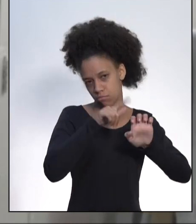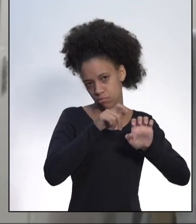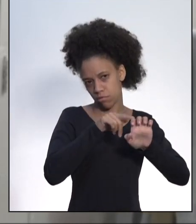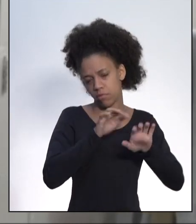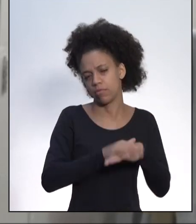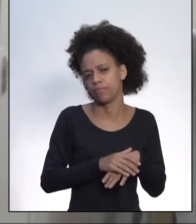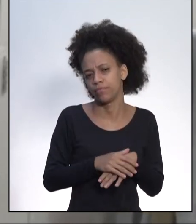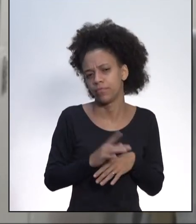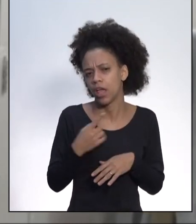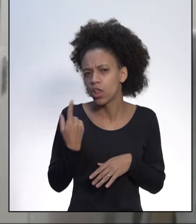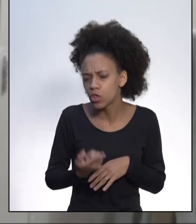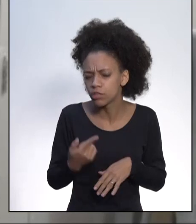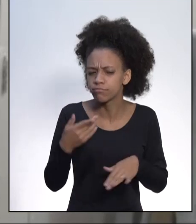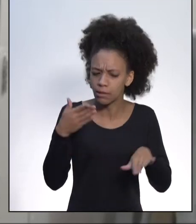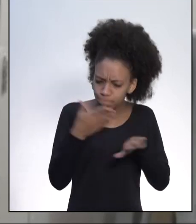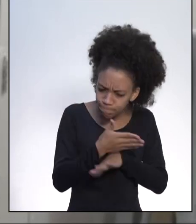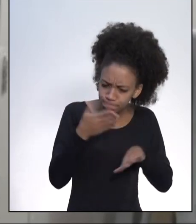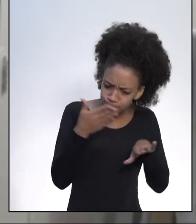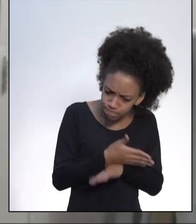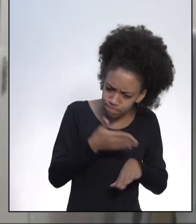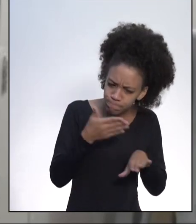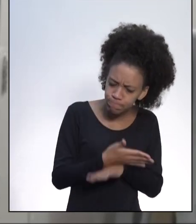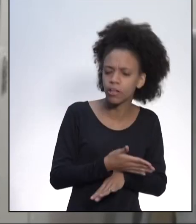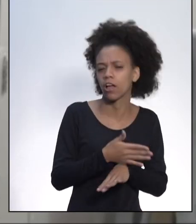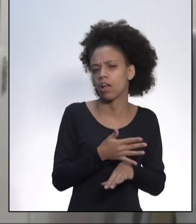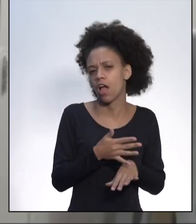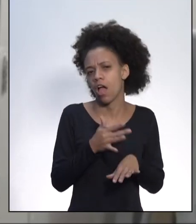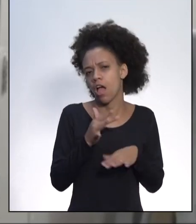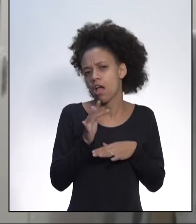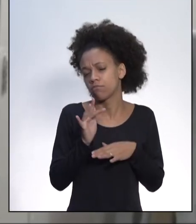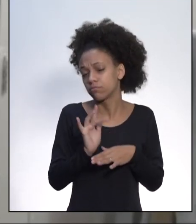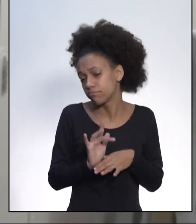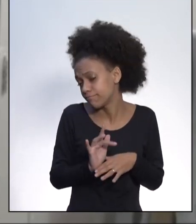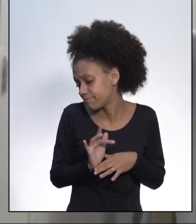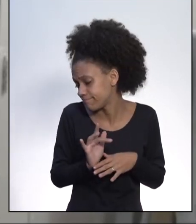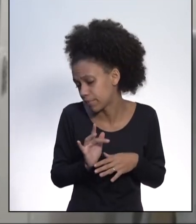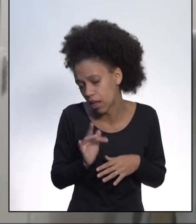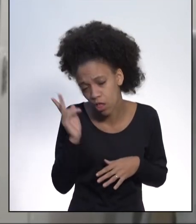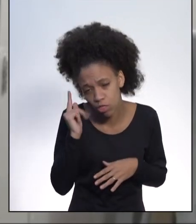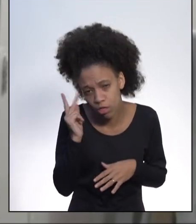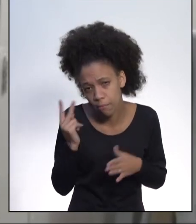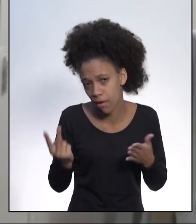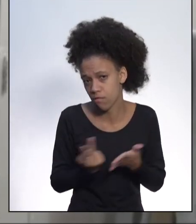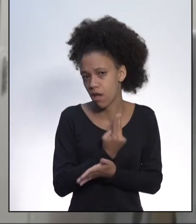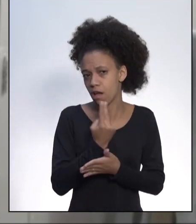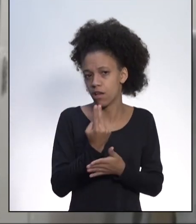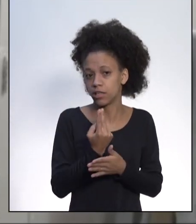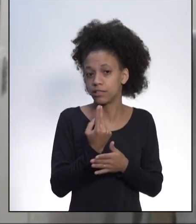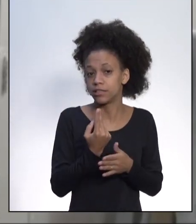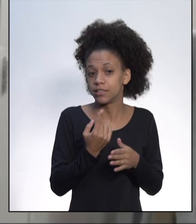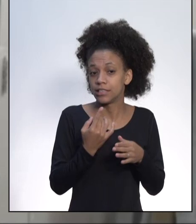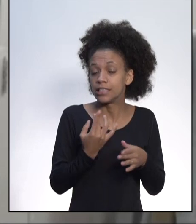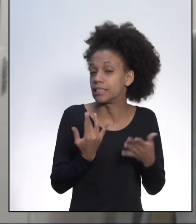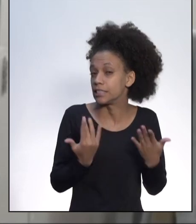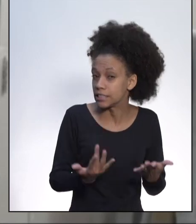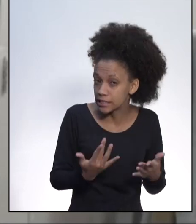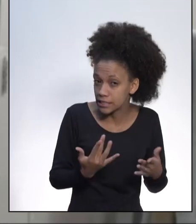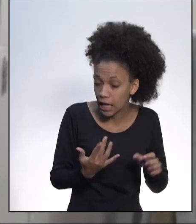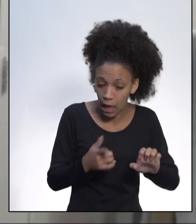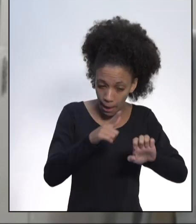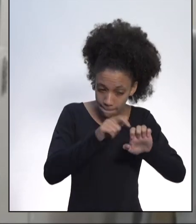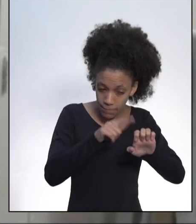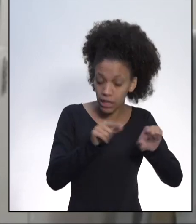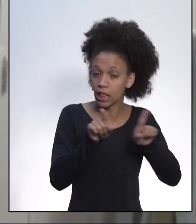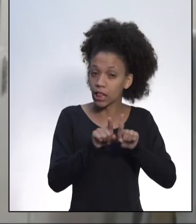A gente que está empreendendo, nós estamos suscetíveis ao erro. Empreender e errar são